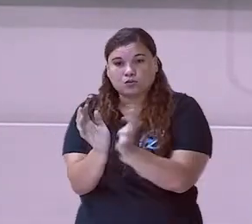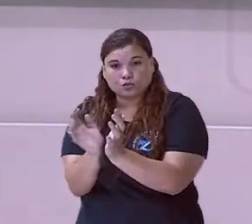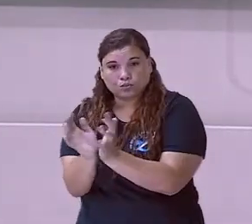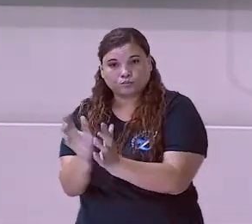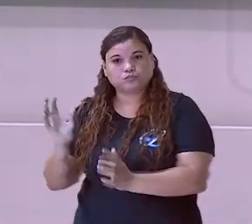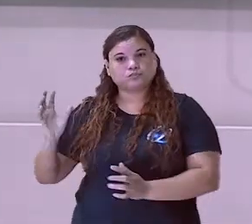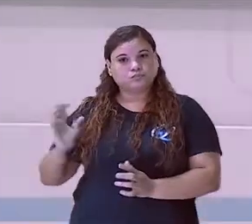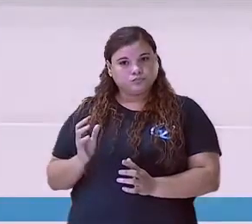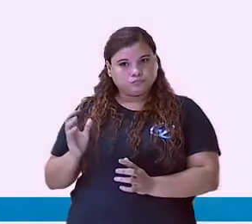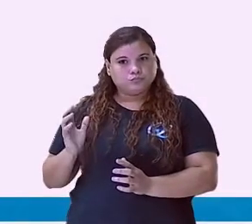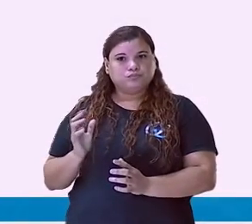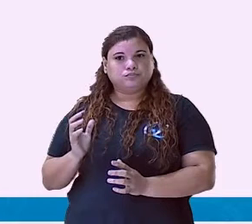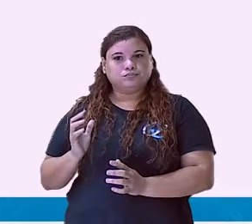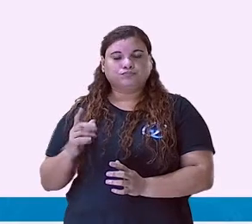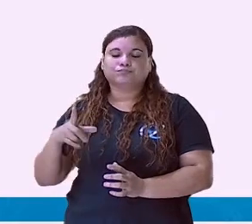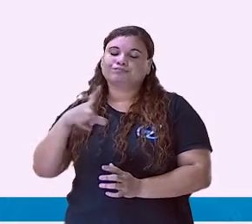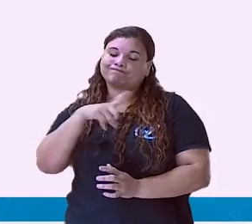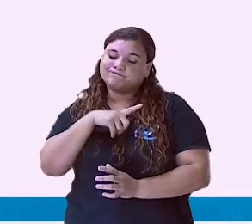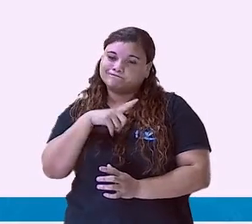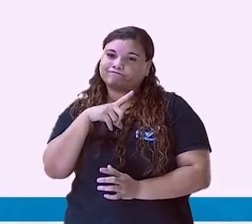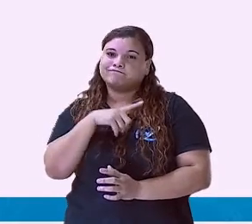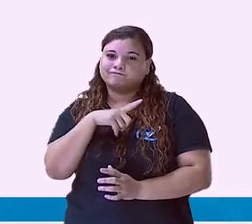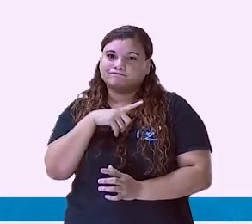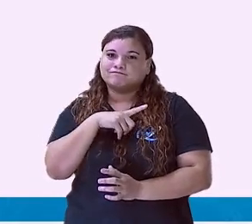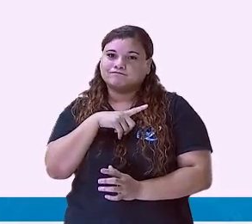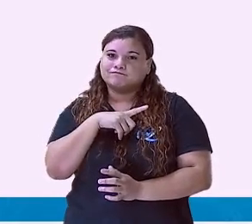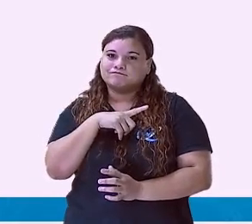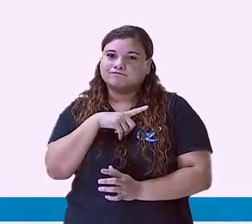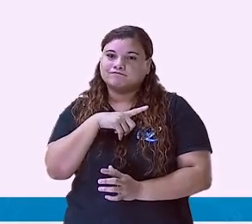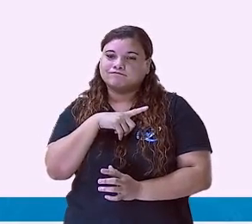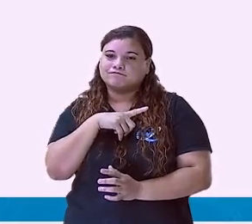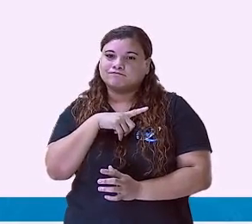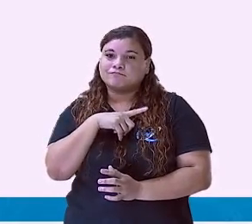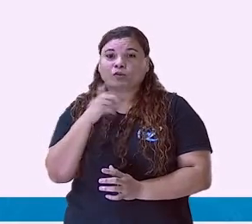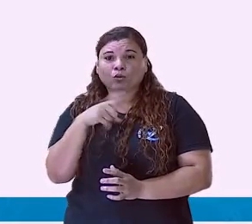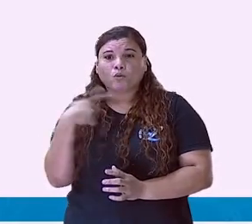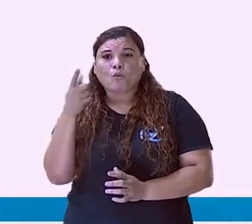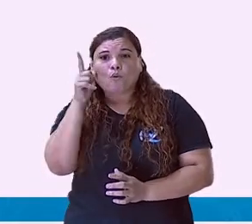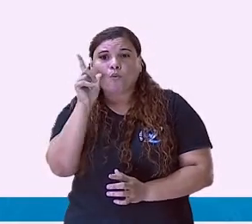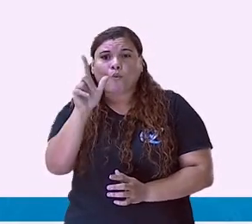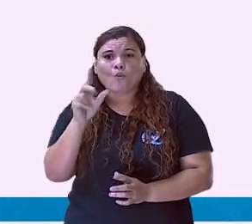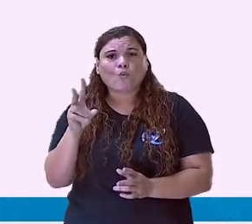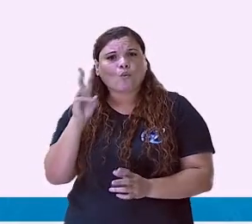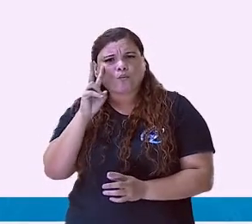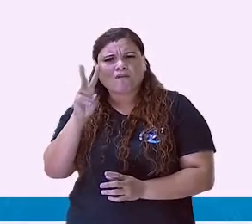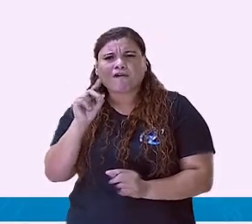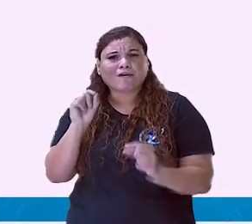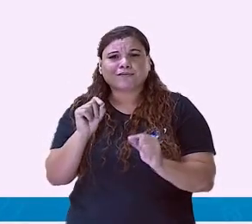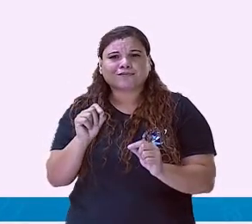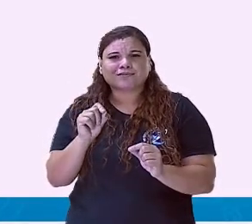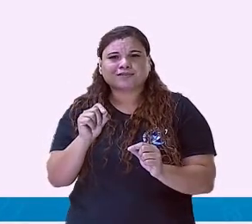Má distribuição e concentração de renda. É uma sequência do primeiro.